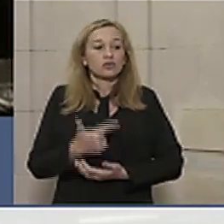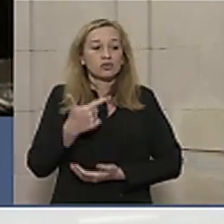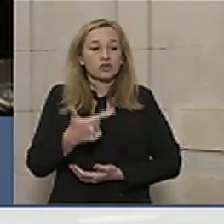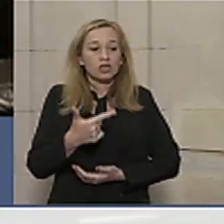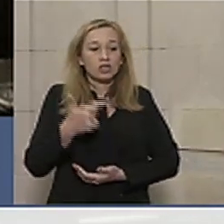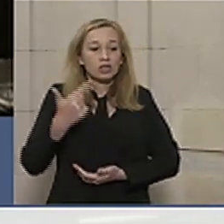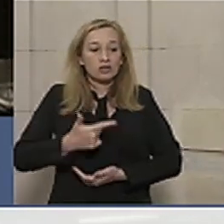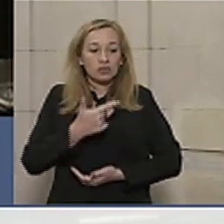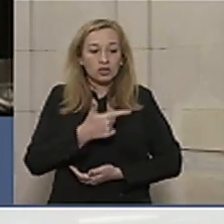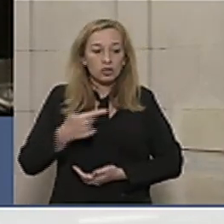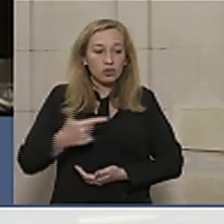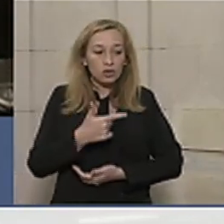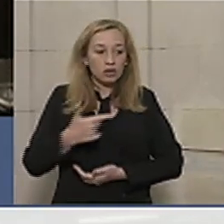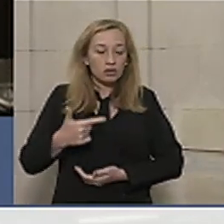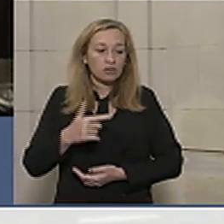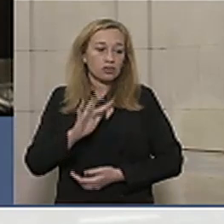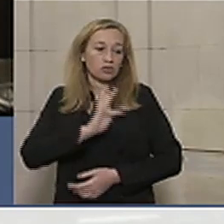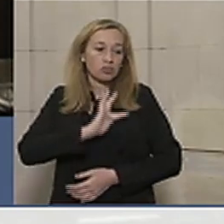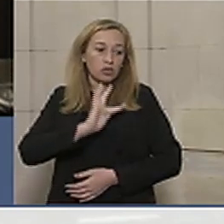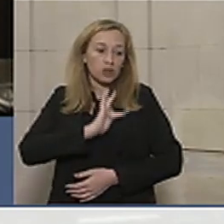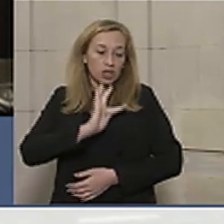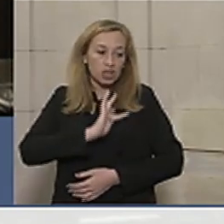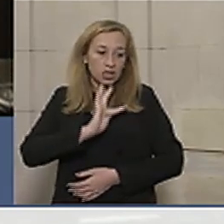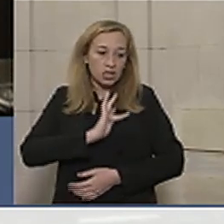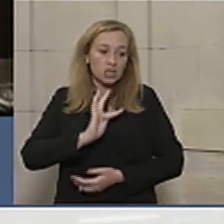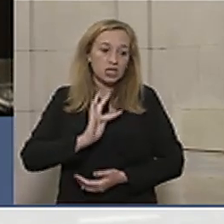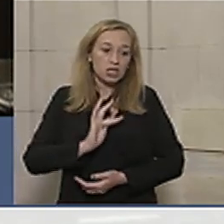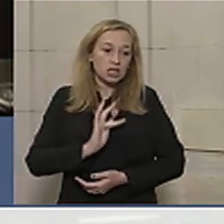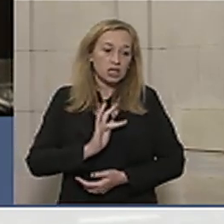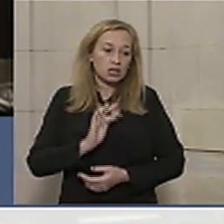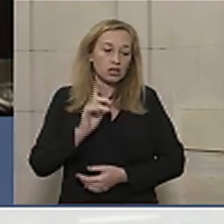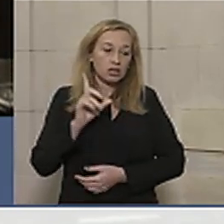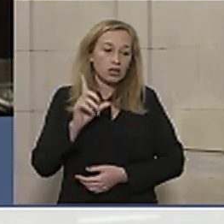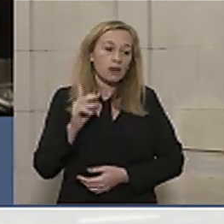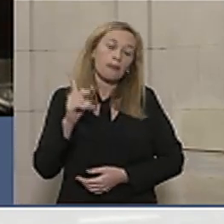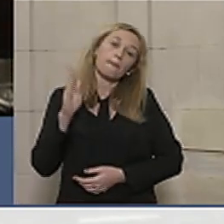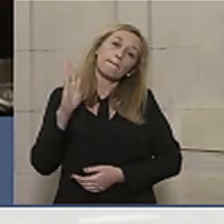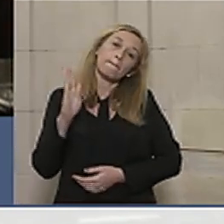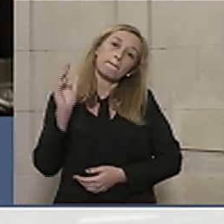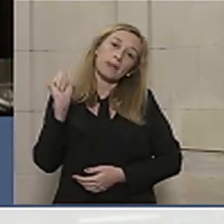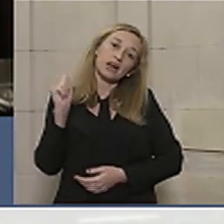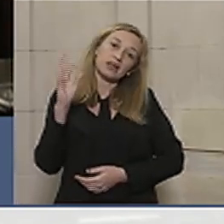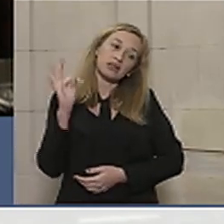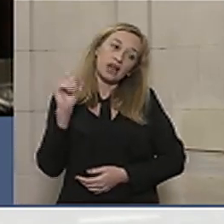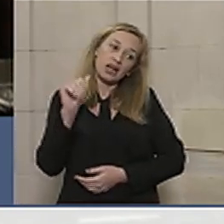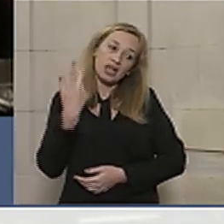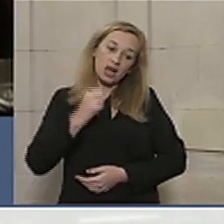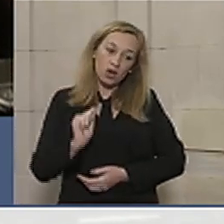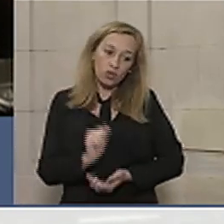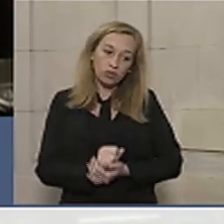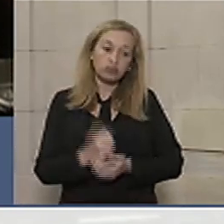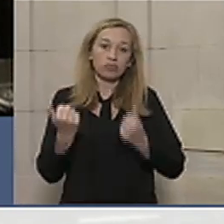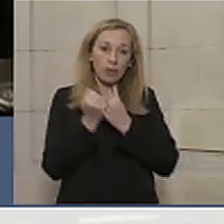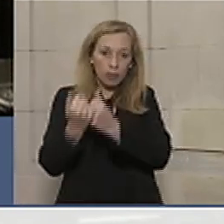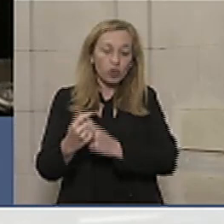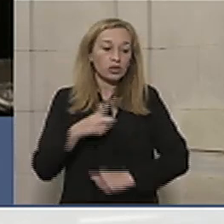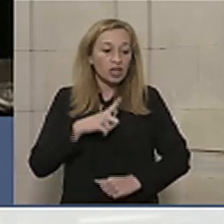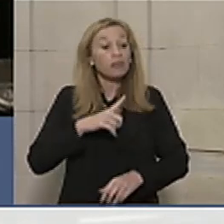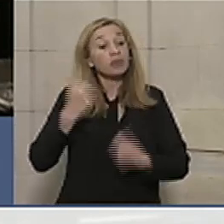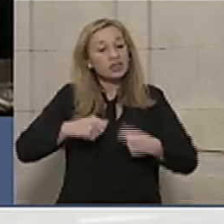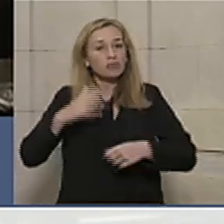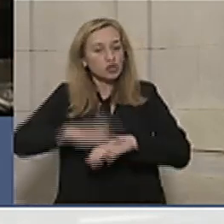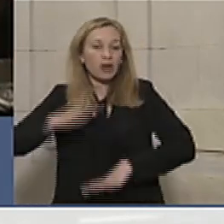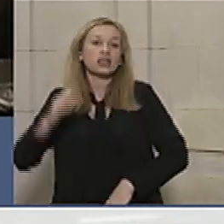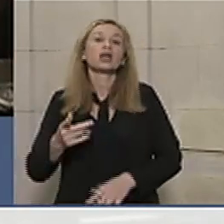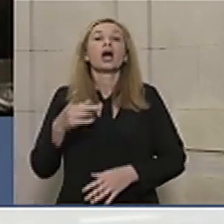Henrique, que vem desempenhando o papel com as suas forças, que ele tem lá para desenvolver, mas nós precisamos de mais apoio. Presidente, nós